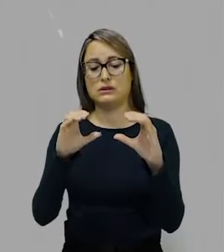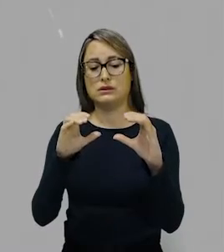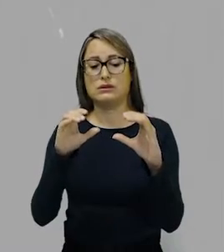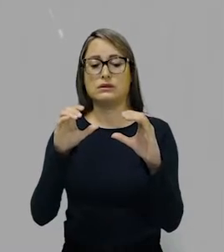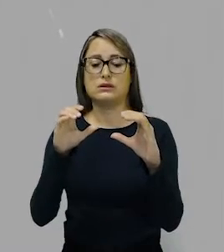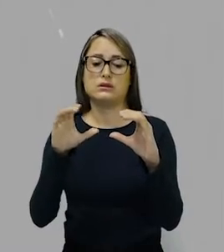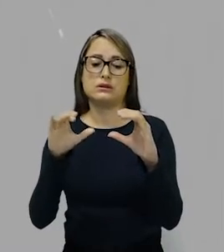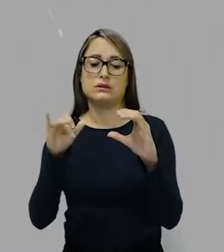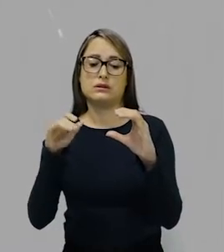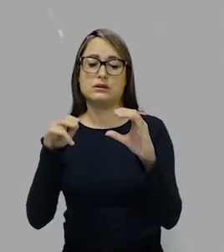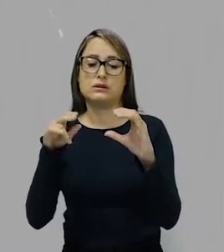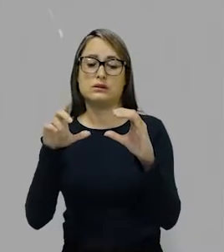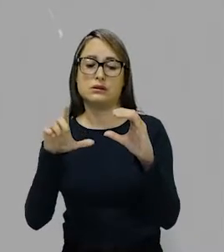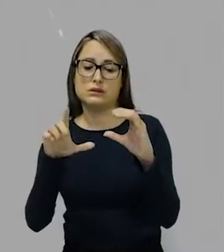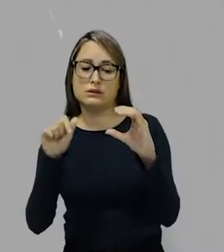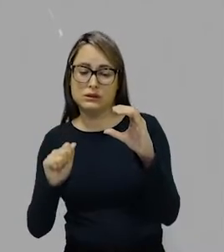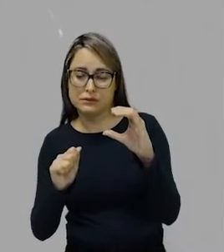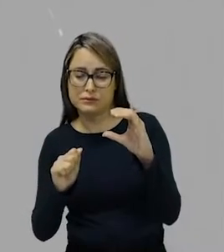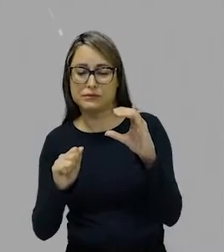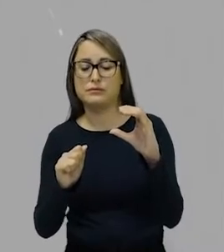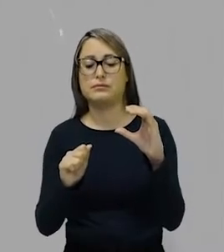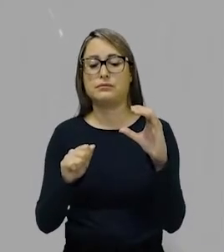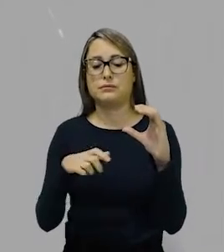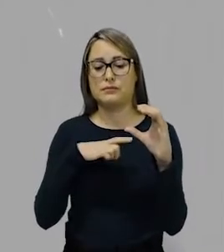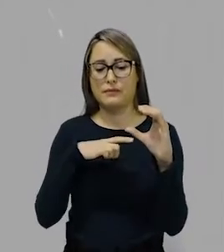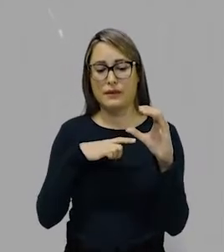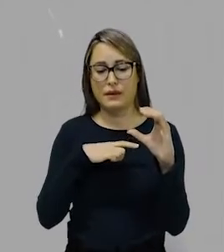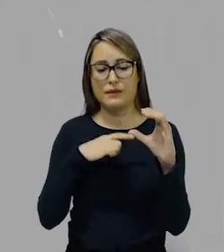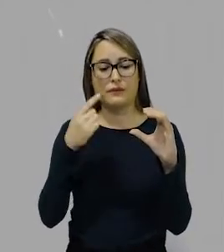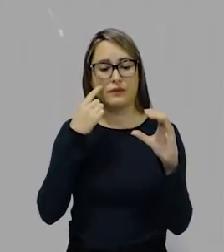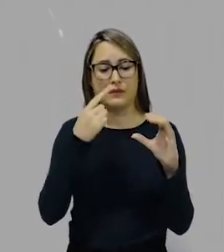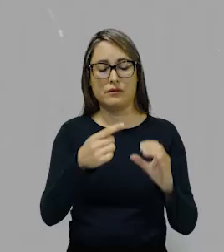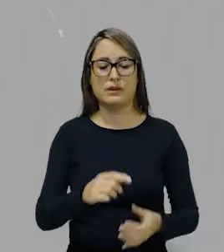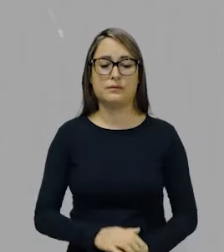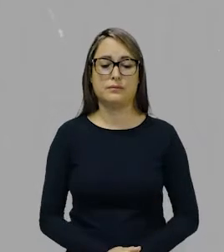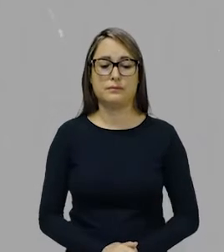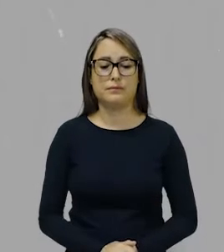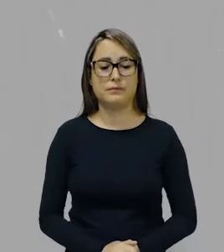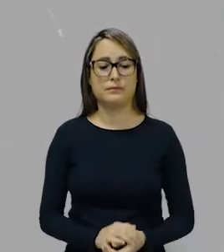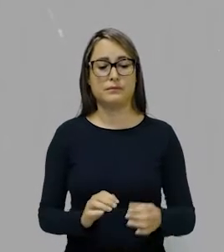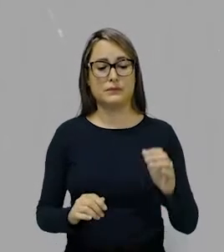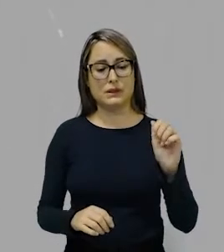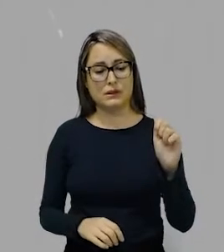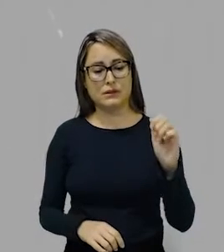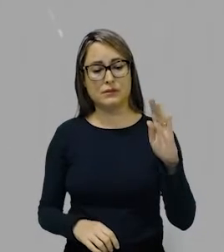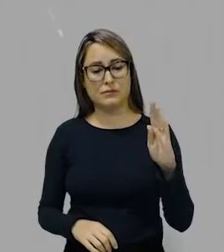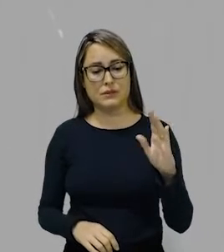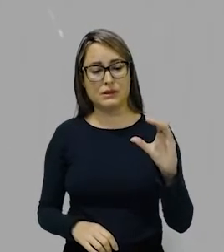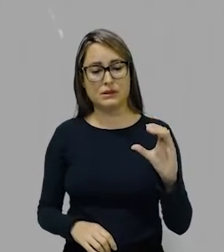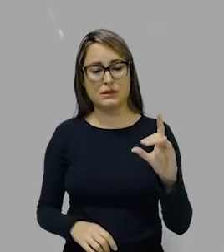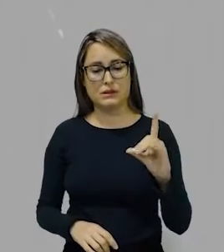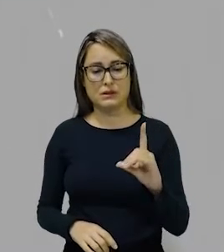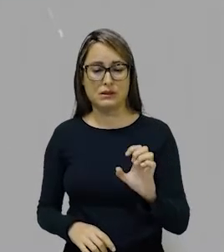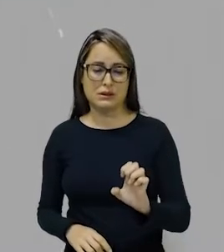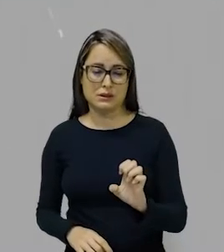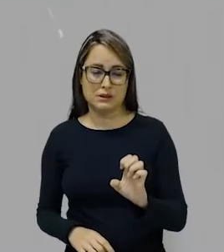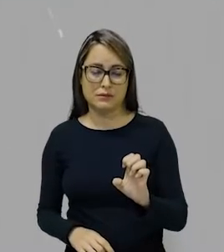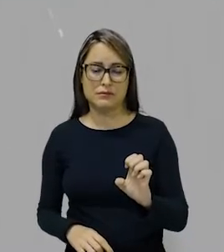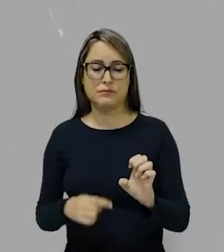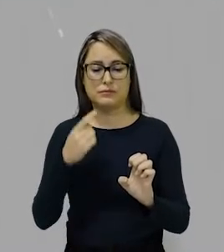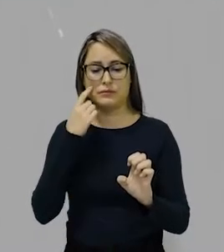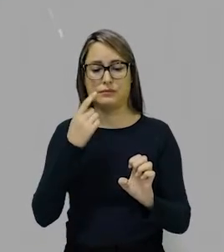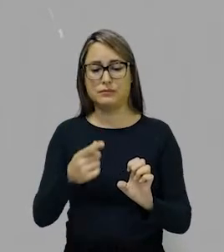2-metilfenol. Bom, se você observar as alternativas, né, onde nós temos uma